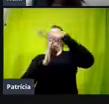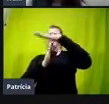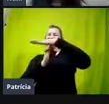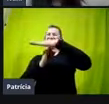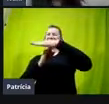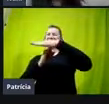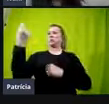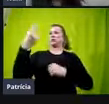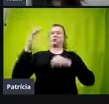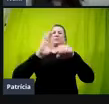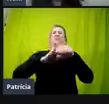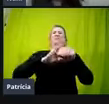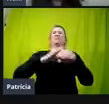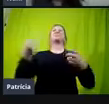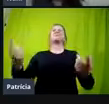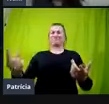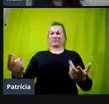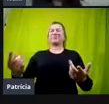né?